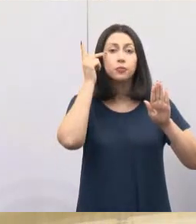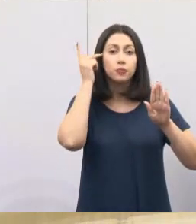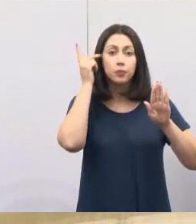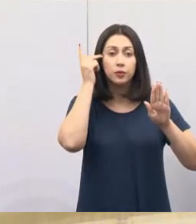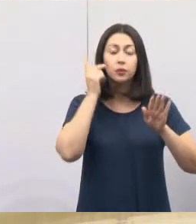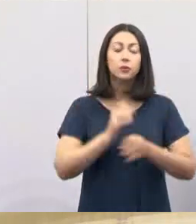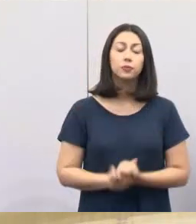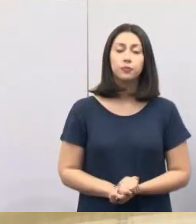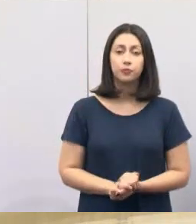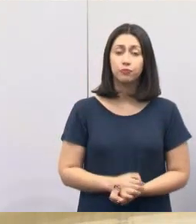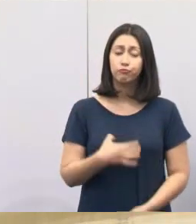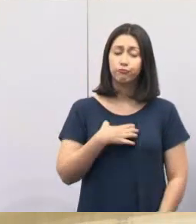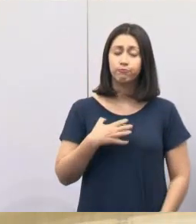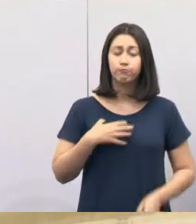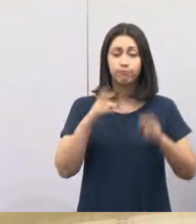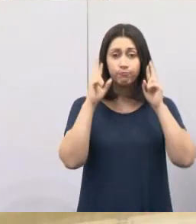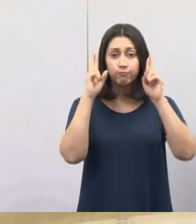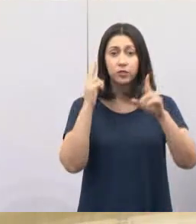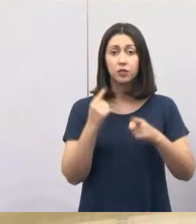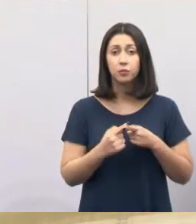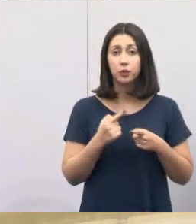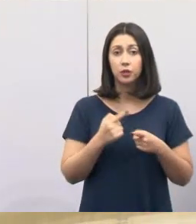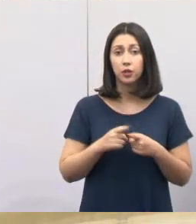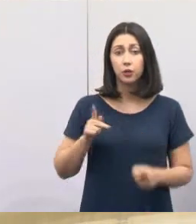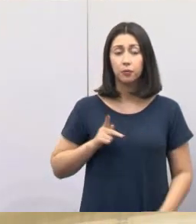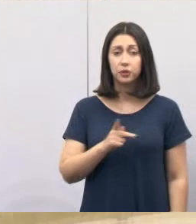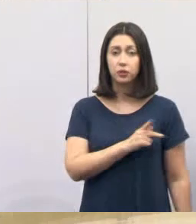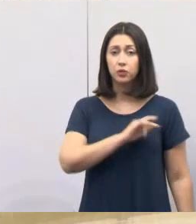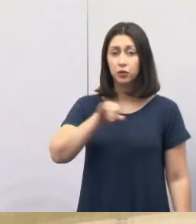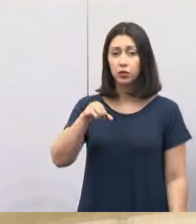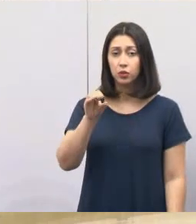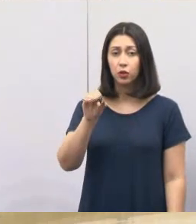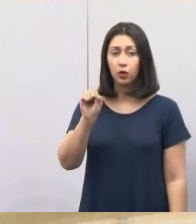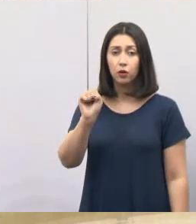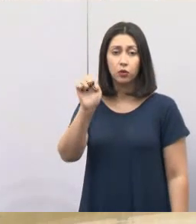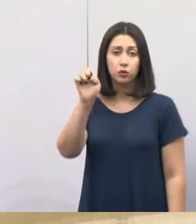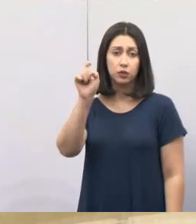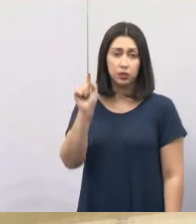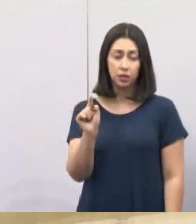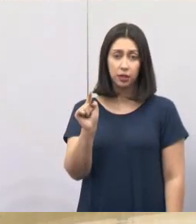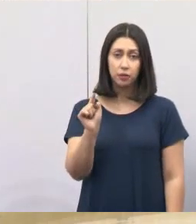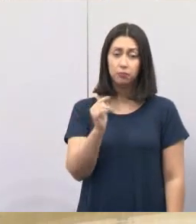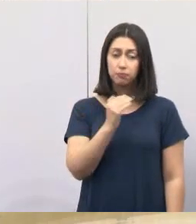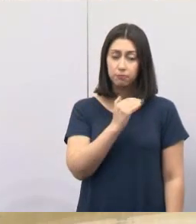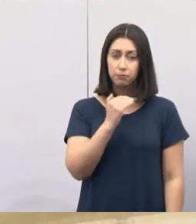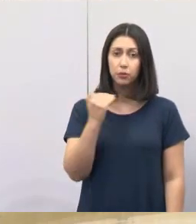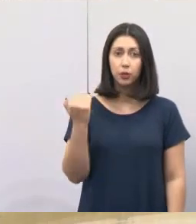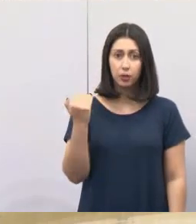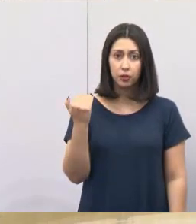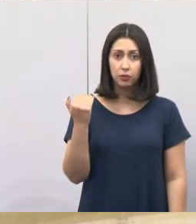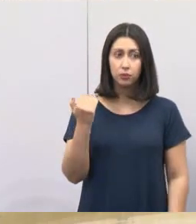Esporte. Voto de pesar pelo falecimento do pastor José João da Silva Loló.